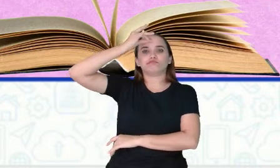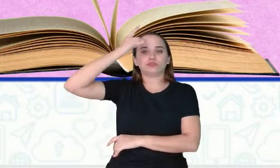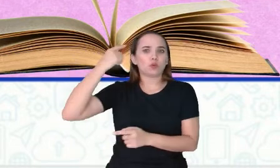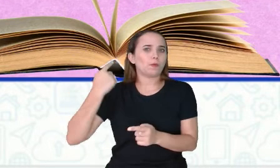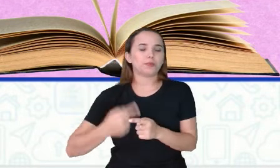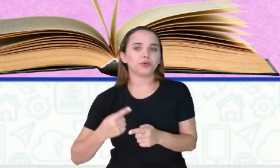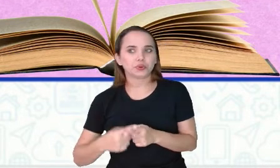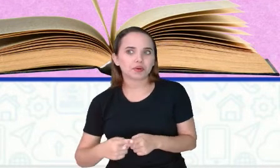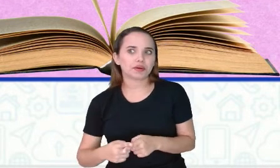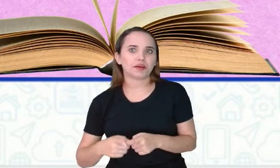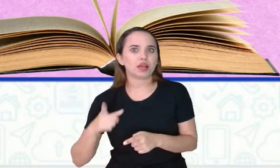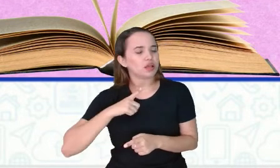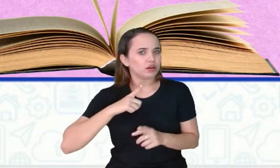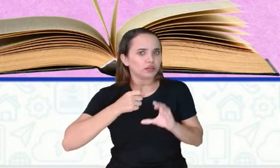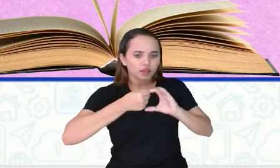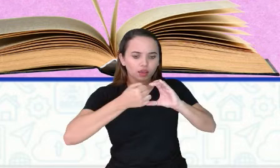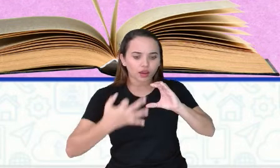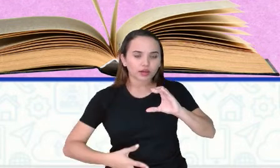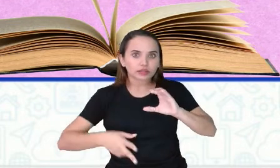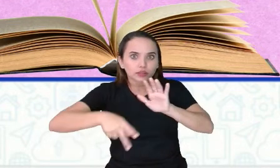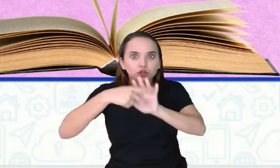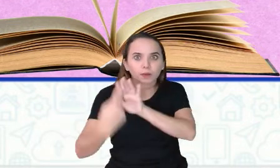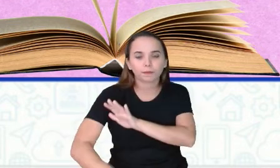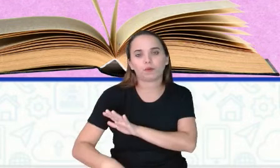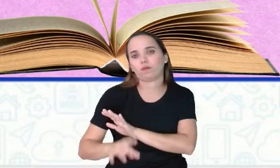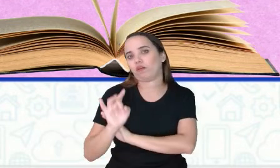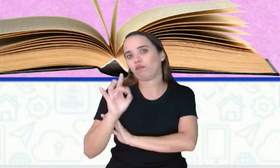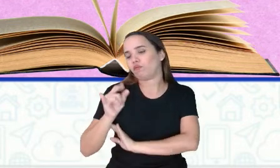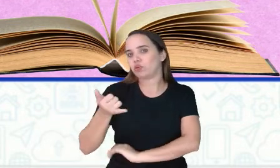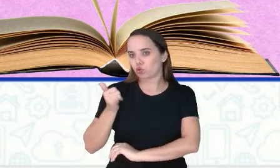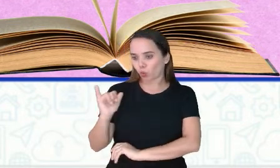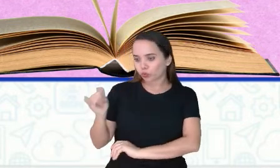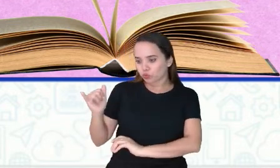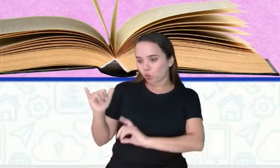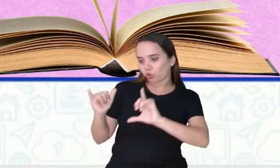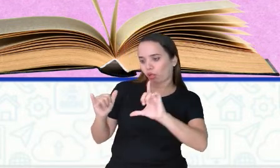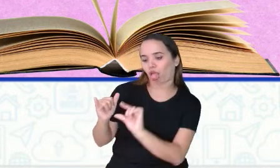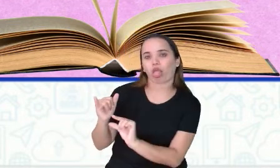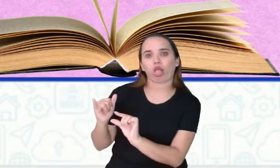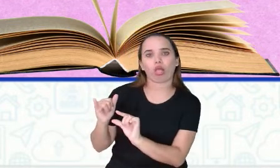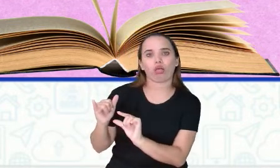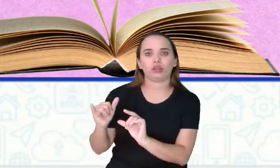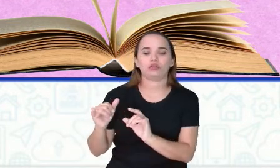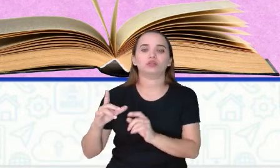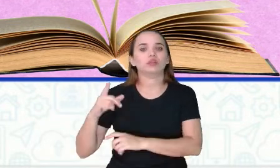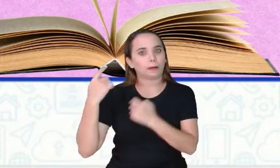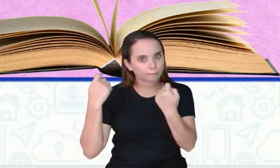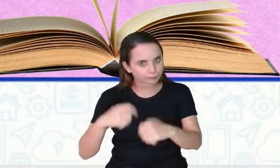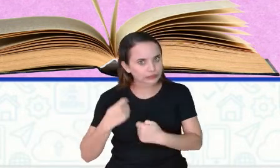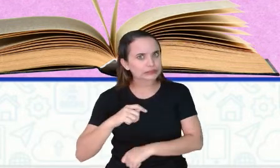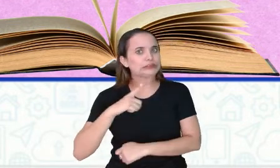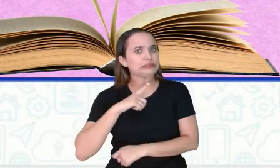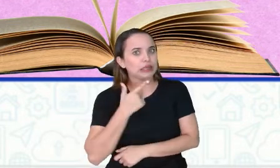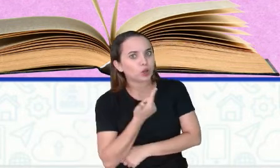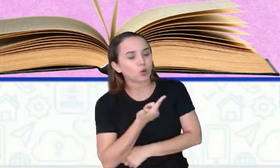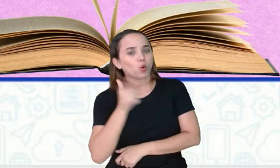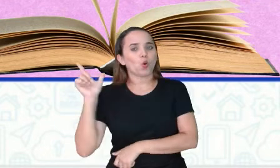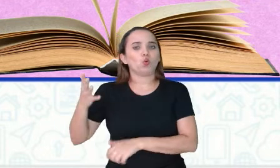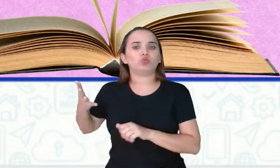Porque ele tem características próprias, ele não é só um conto reduzido. Ele exige outras habilidades, tá?